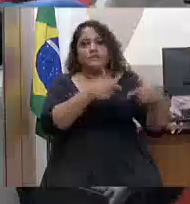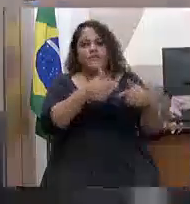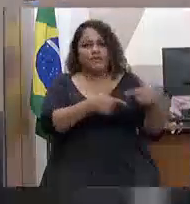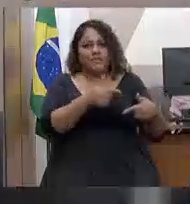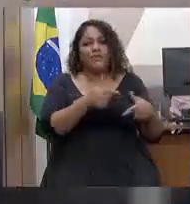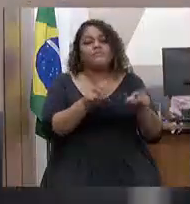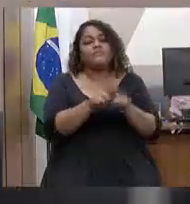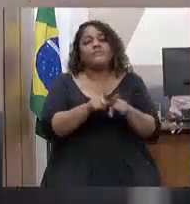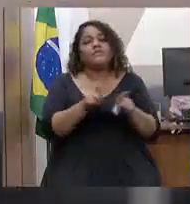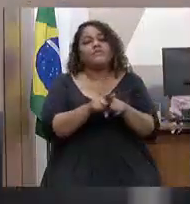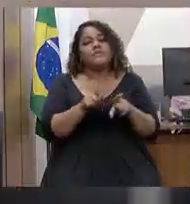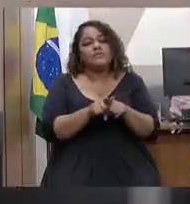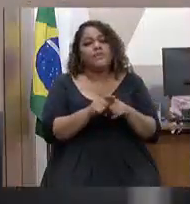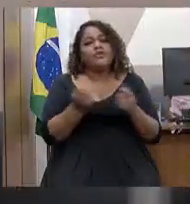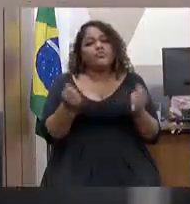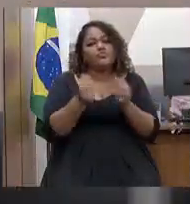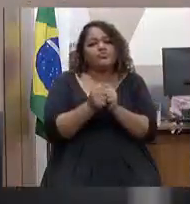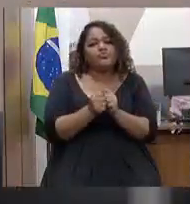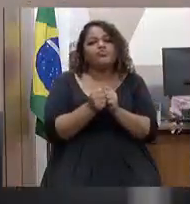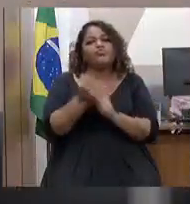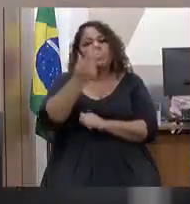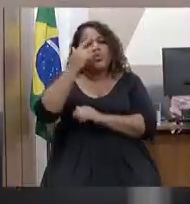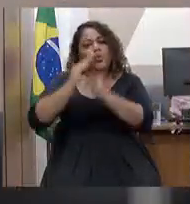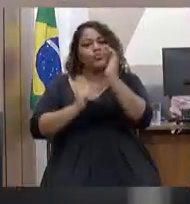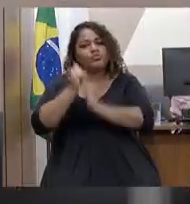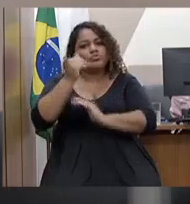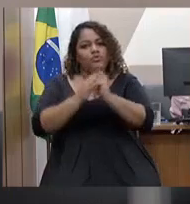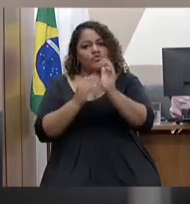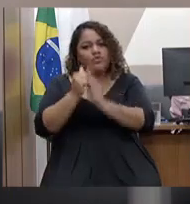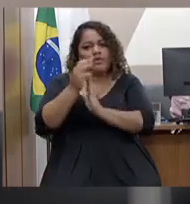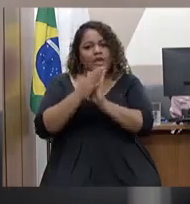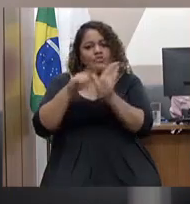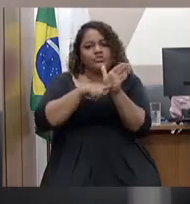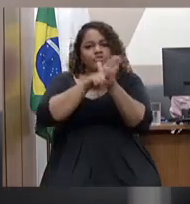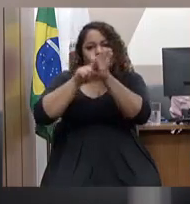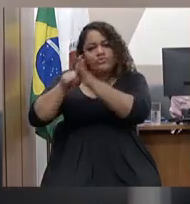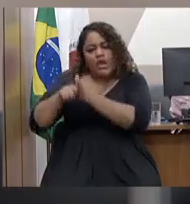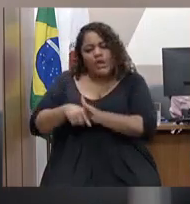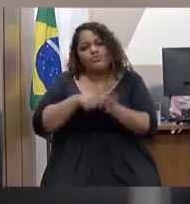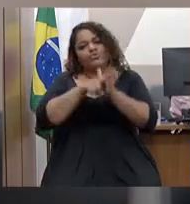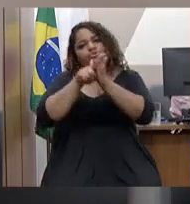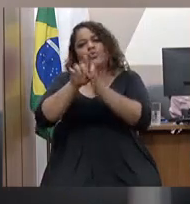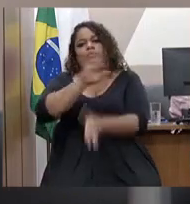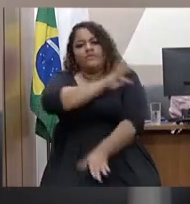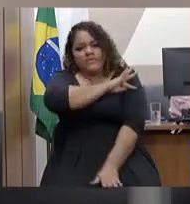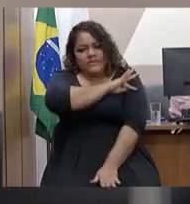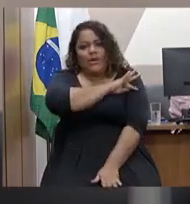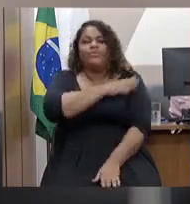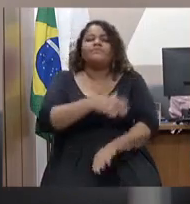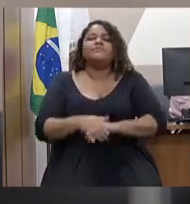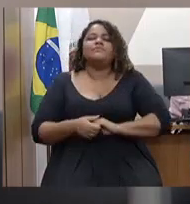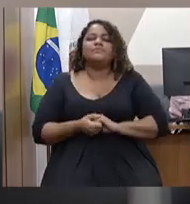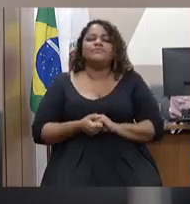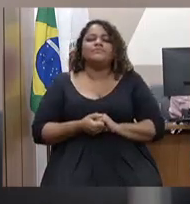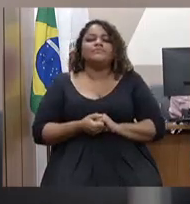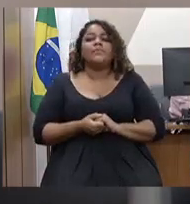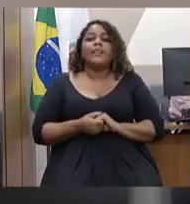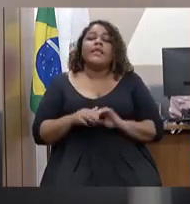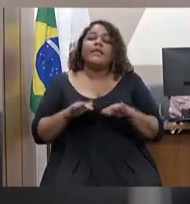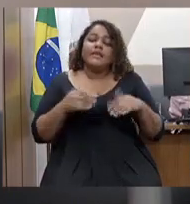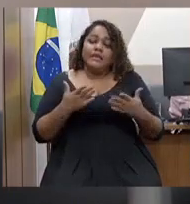nos auditores fiscais Espero que todo toda a nossa equipe esteja acompanhando principalmente dois